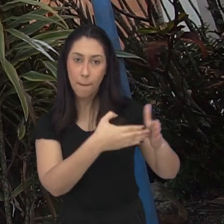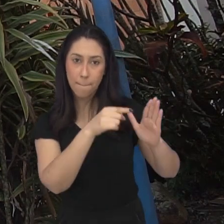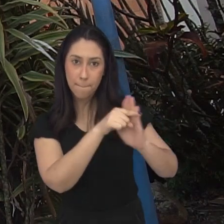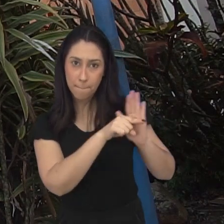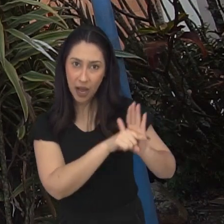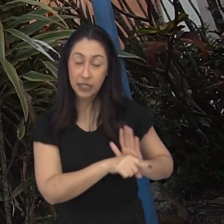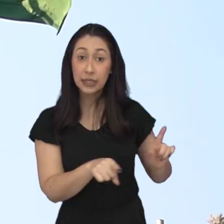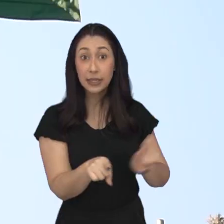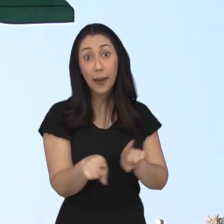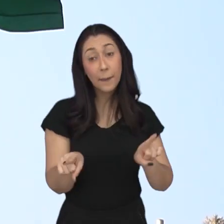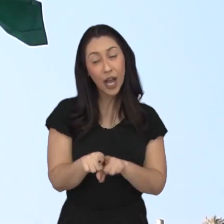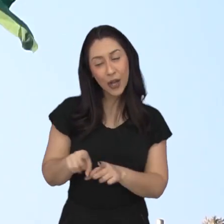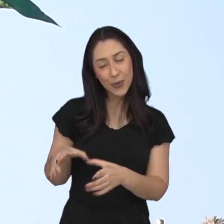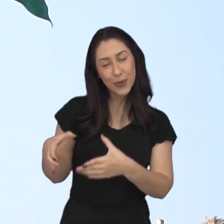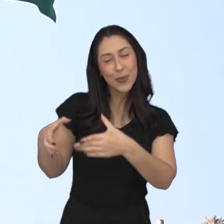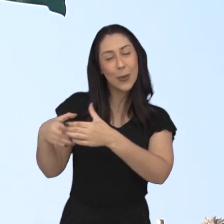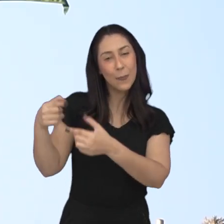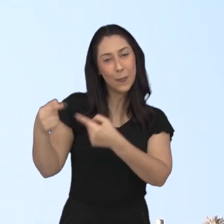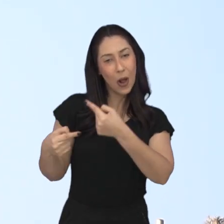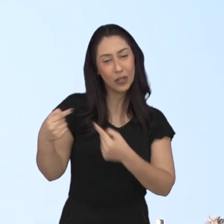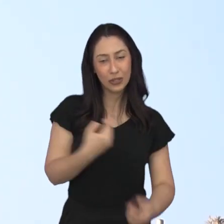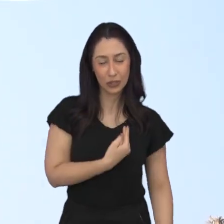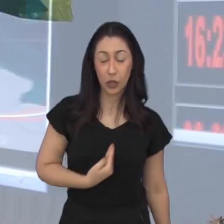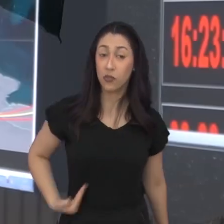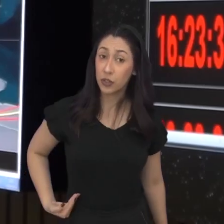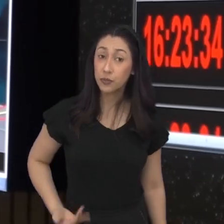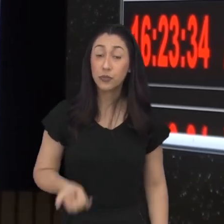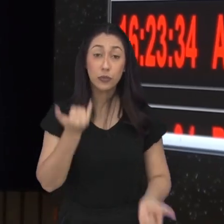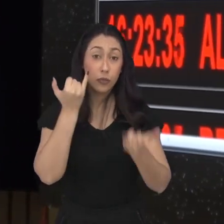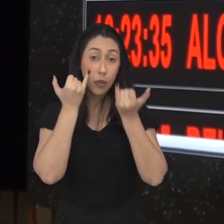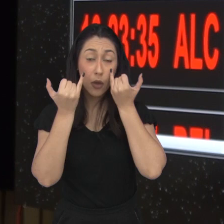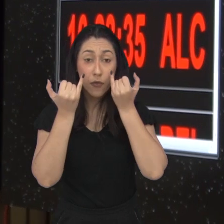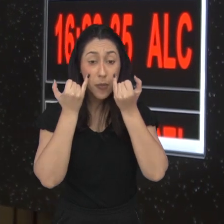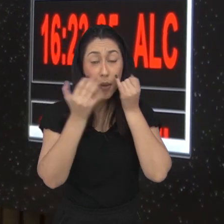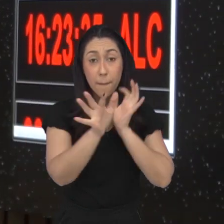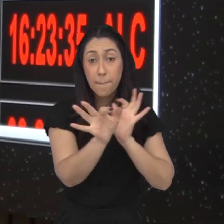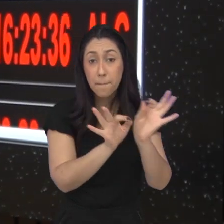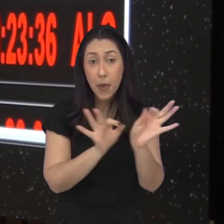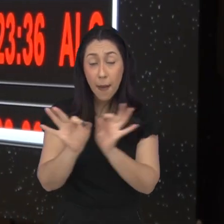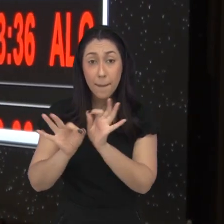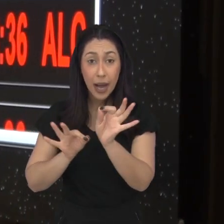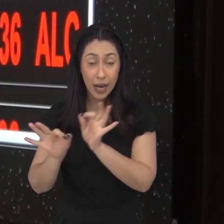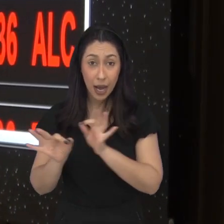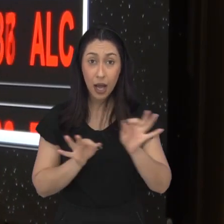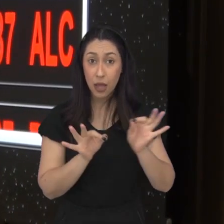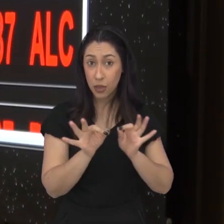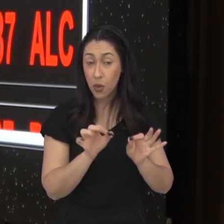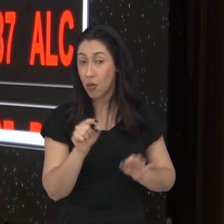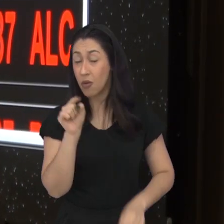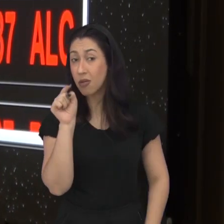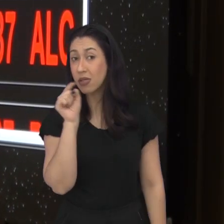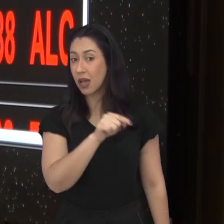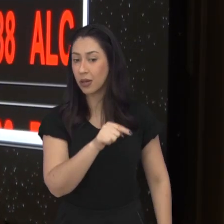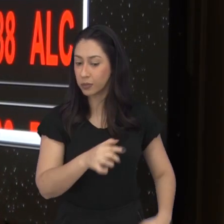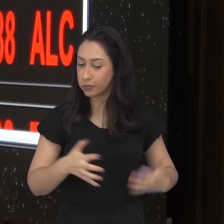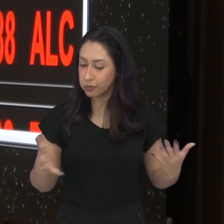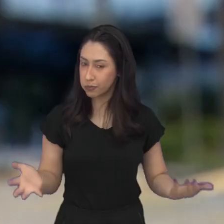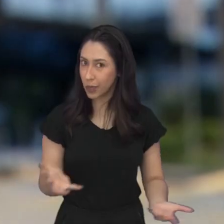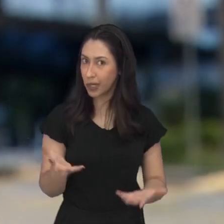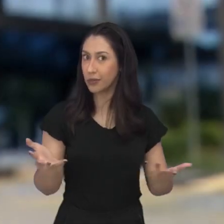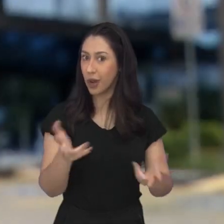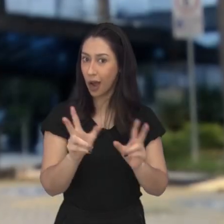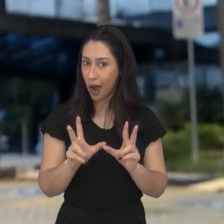comunidade científica quanto os governos. A disponibilidade de informações geradas pelos programas do